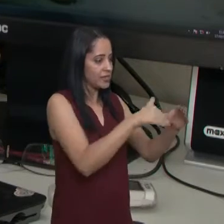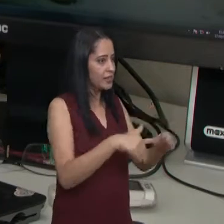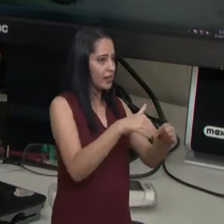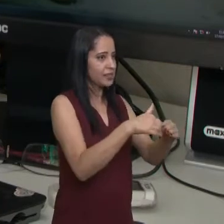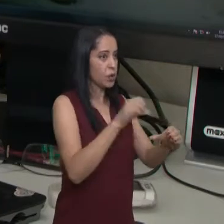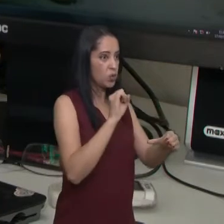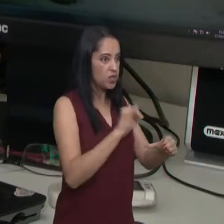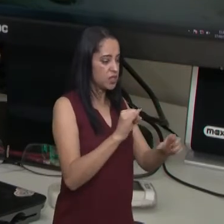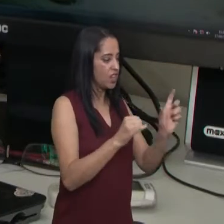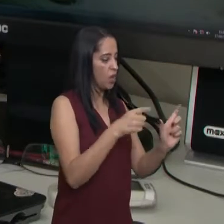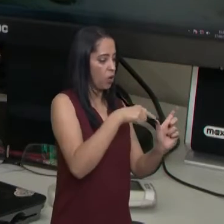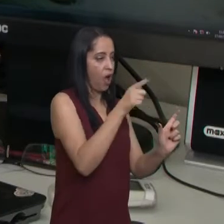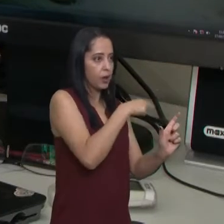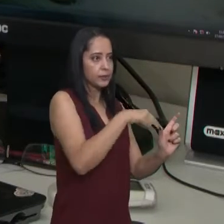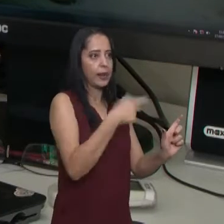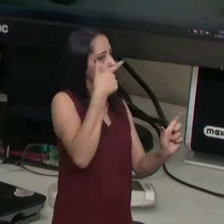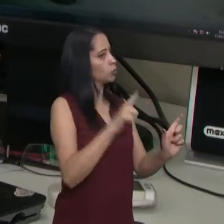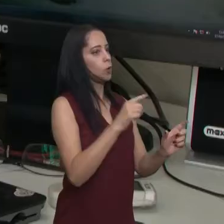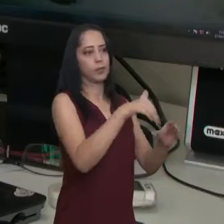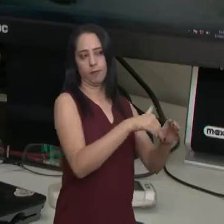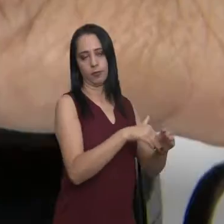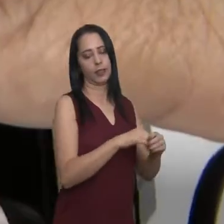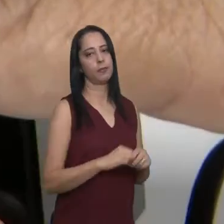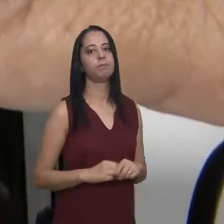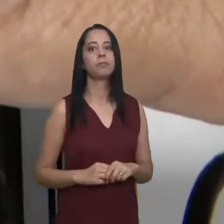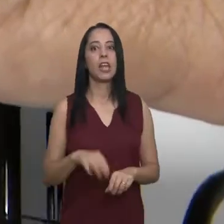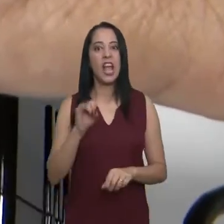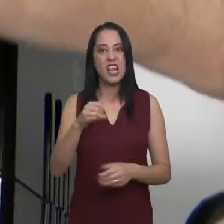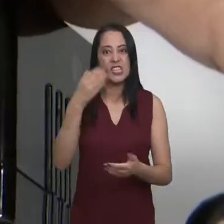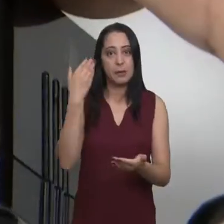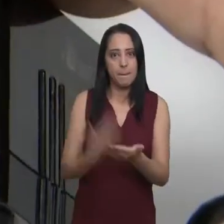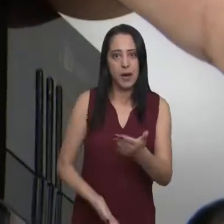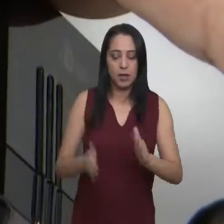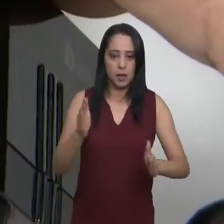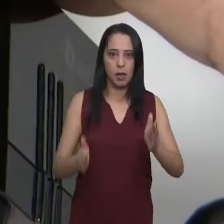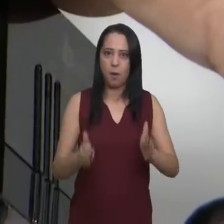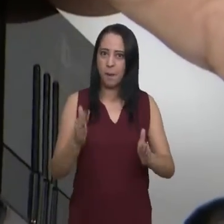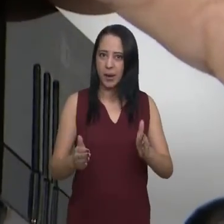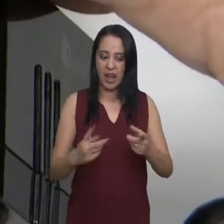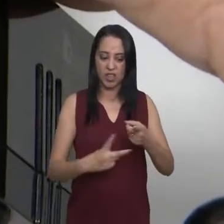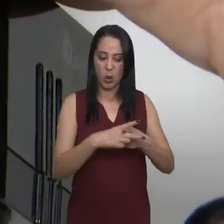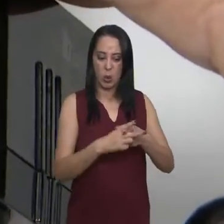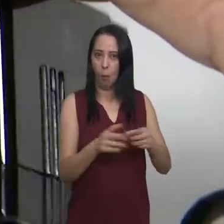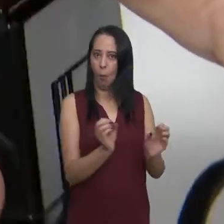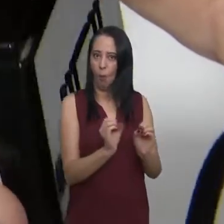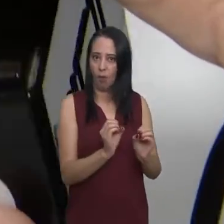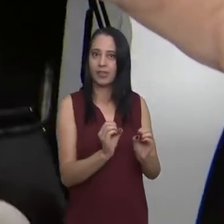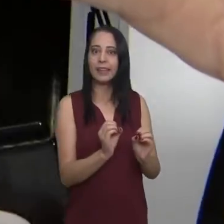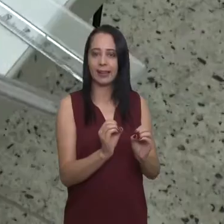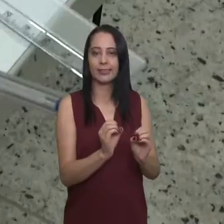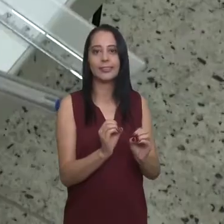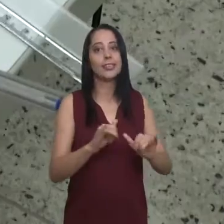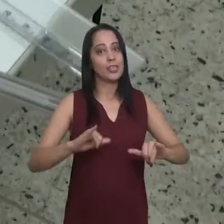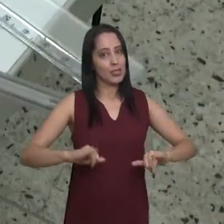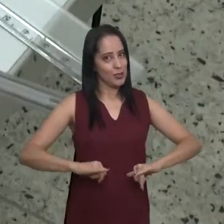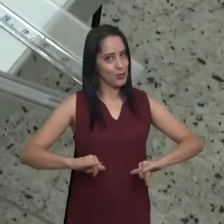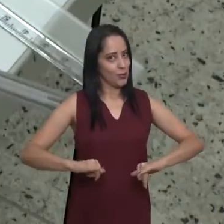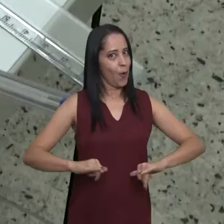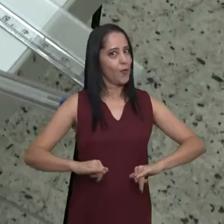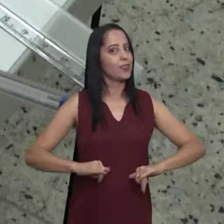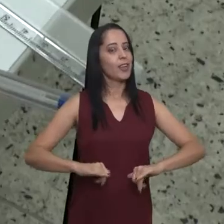não regularizarem não vão conseguir votar. E quem perder o prazo e não regularizar o título a tempo vai